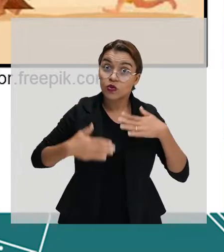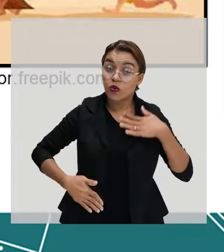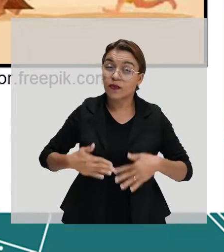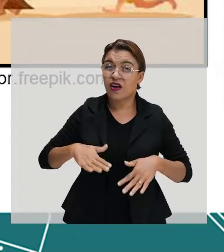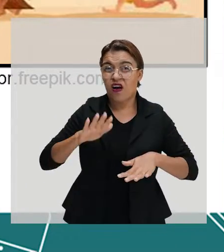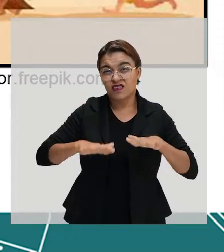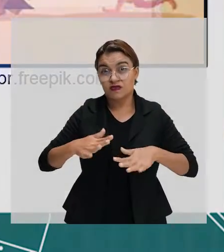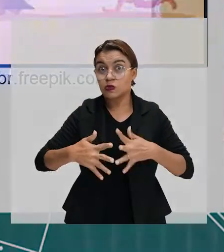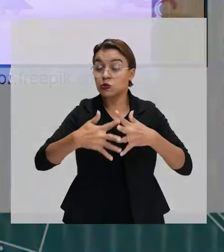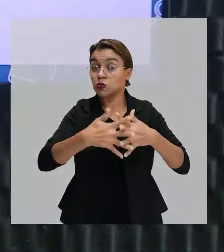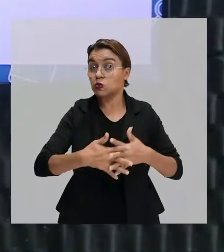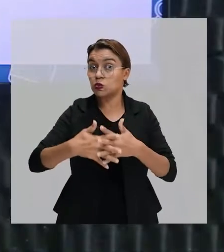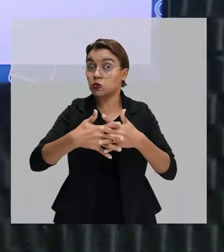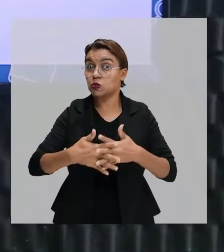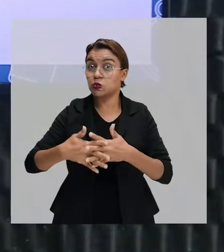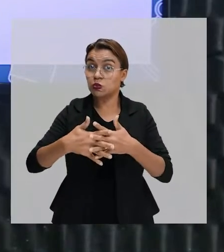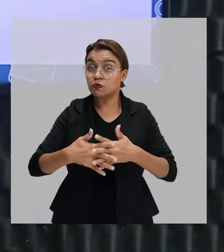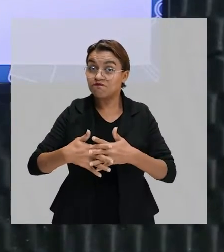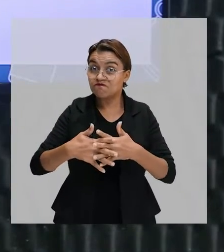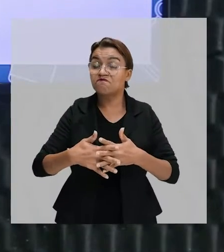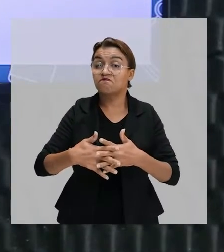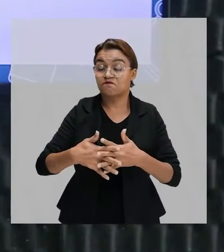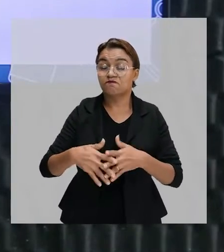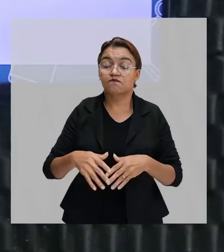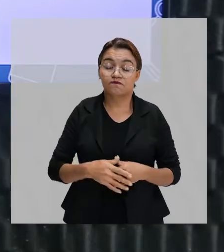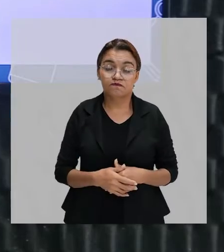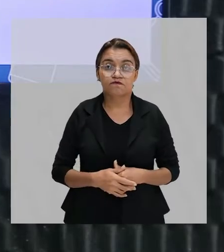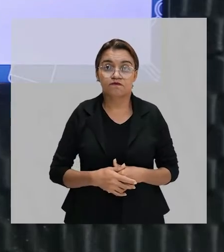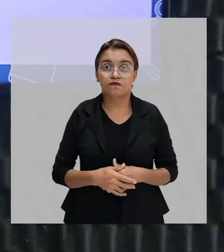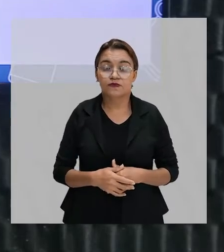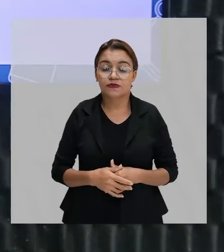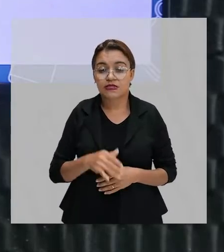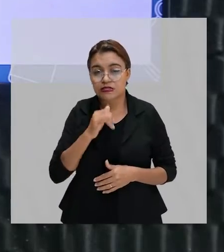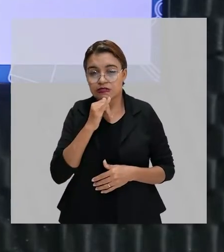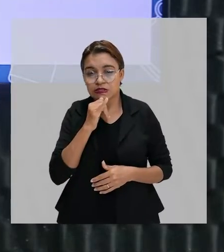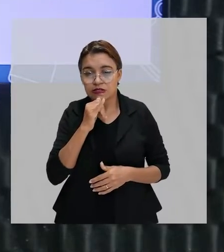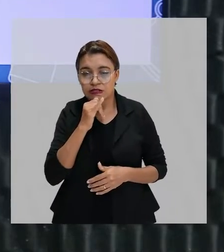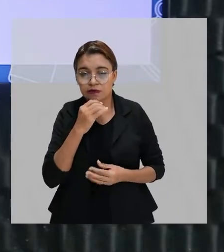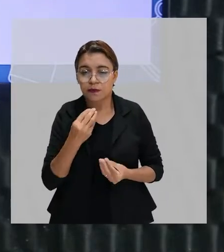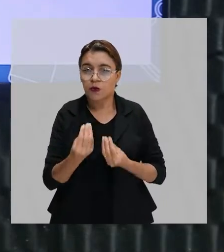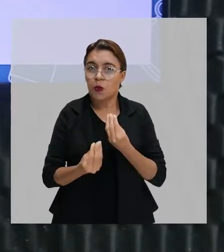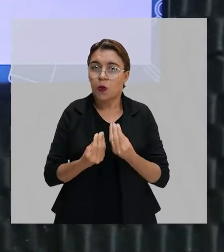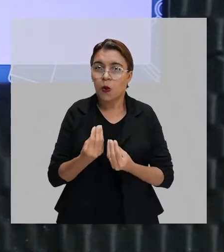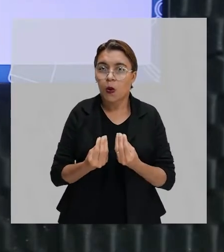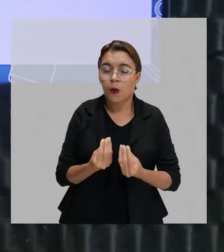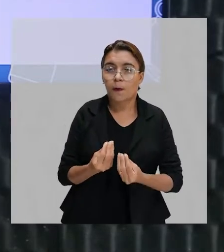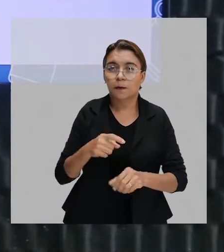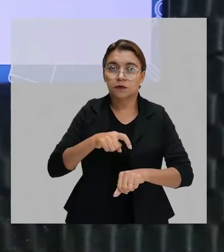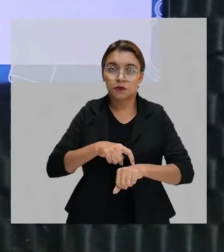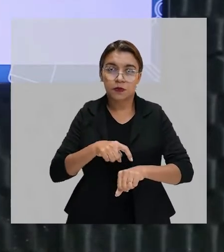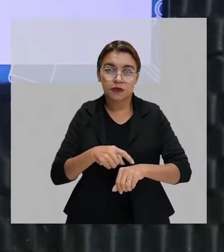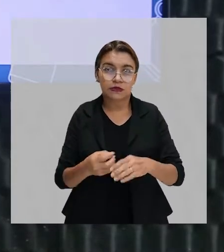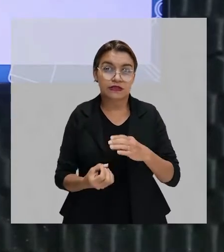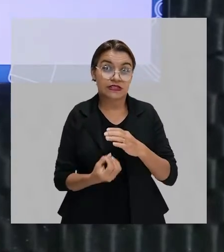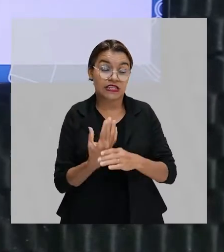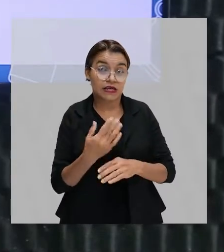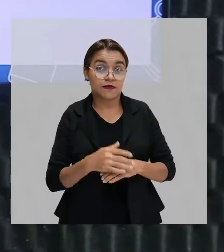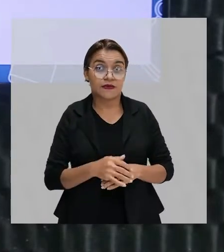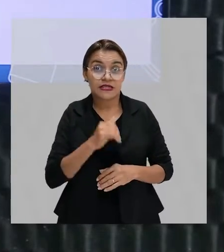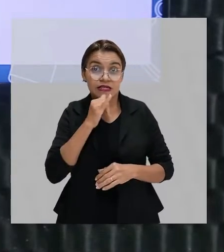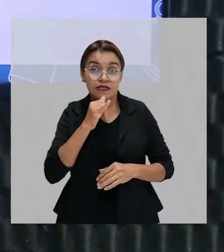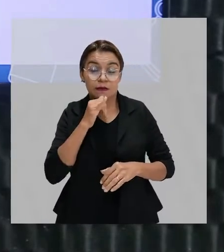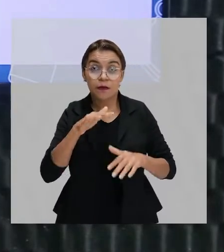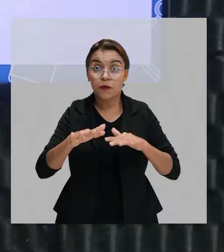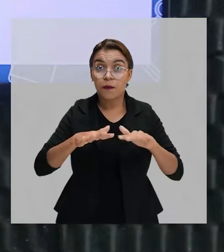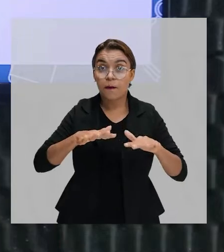confundem né e me se confundem em relação ao seu surgimento porque esses movimentos